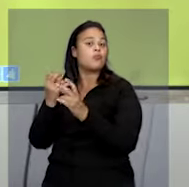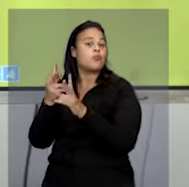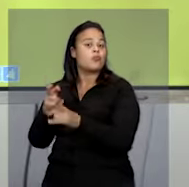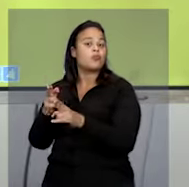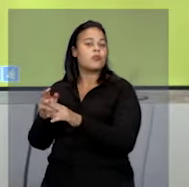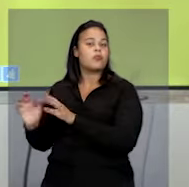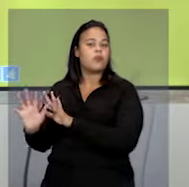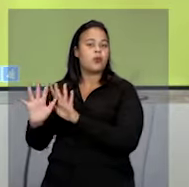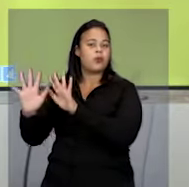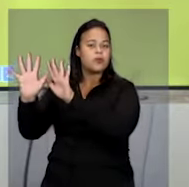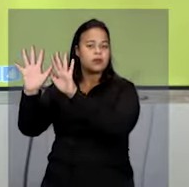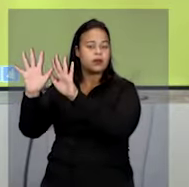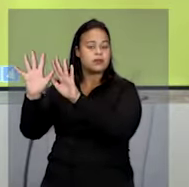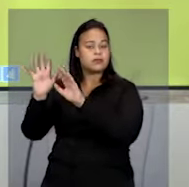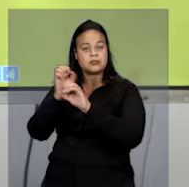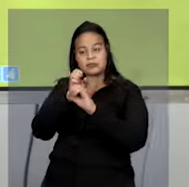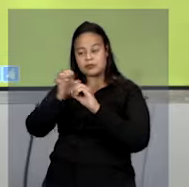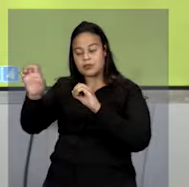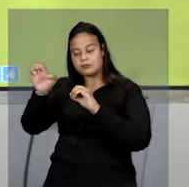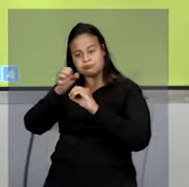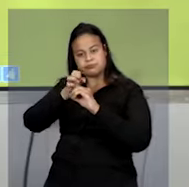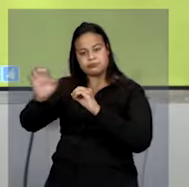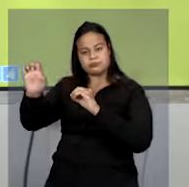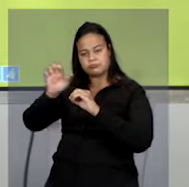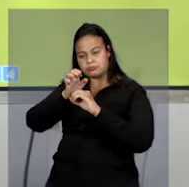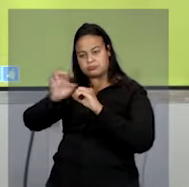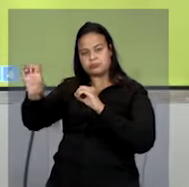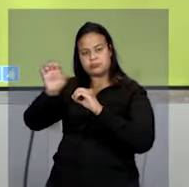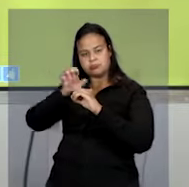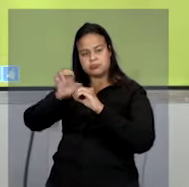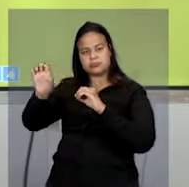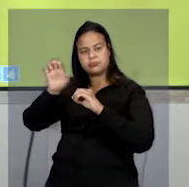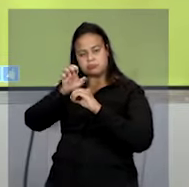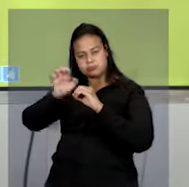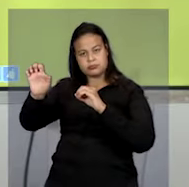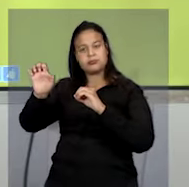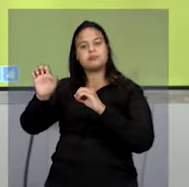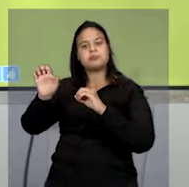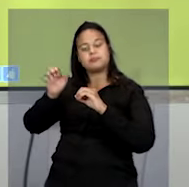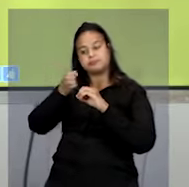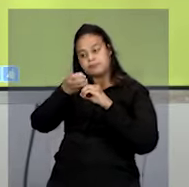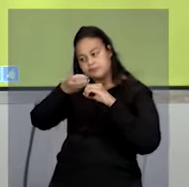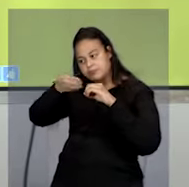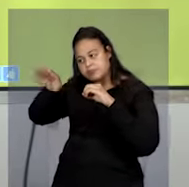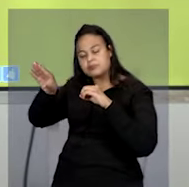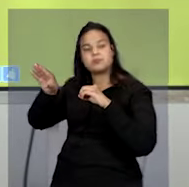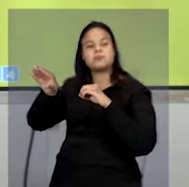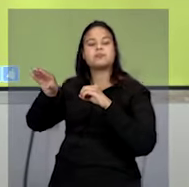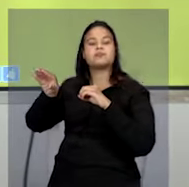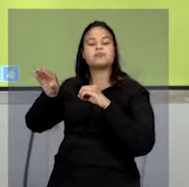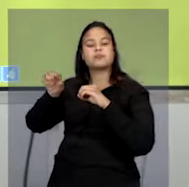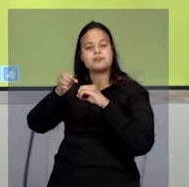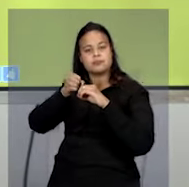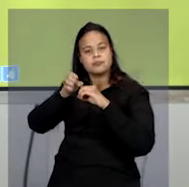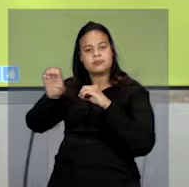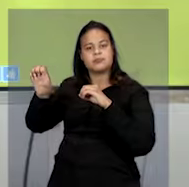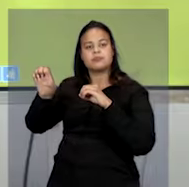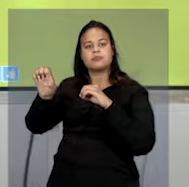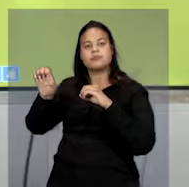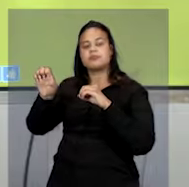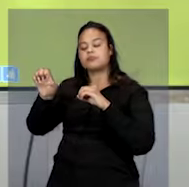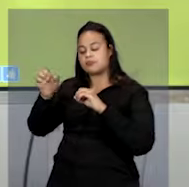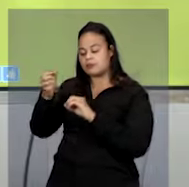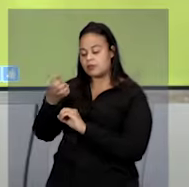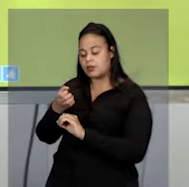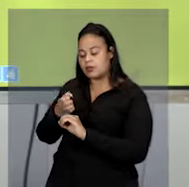ele compartilha esse elétron que esse tem e compartilha esse elétron que o outro átomo tem.